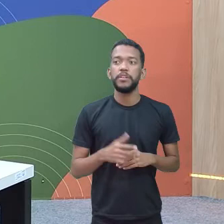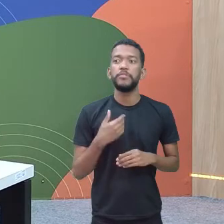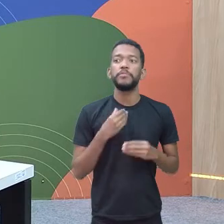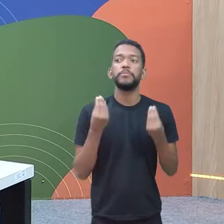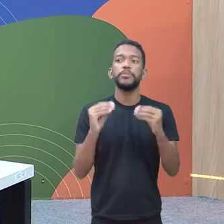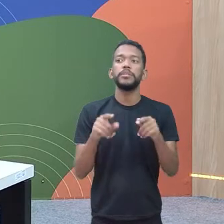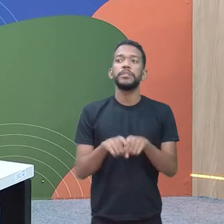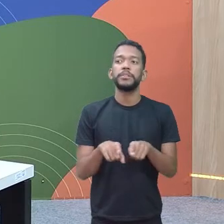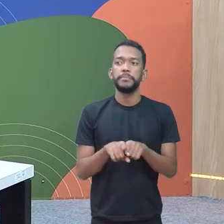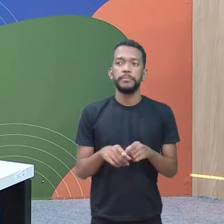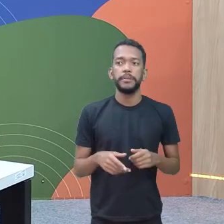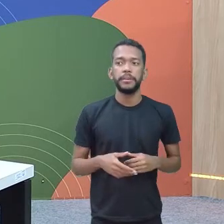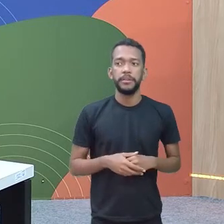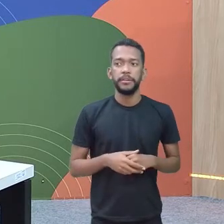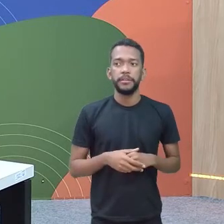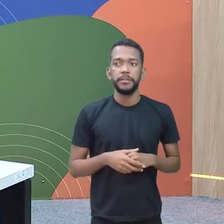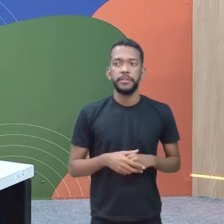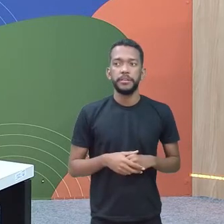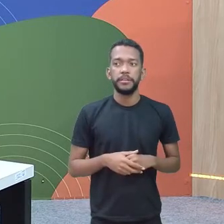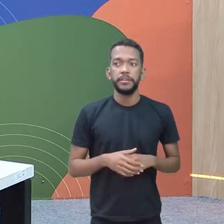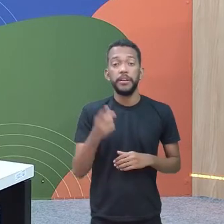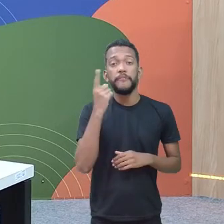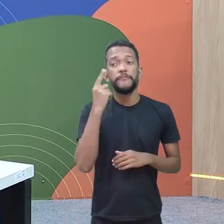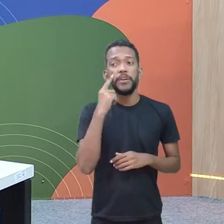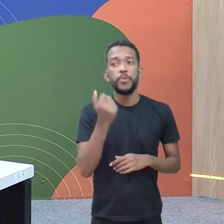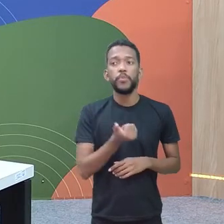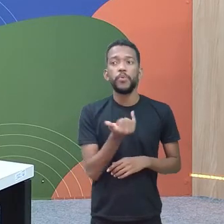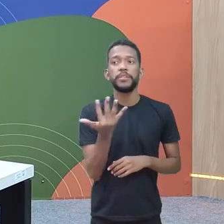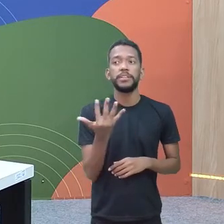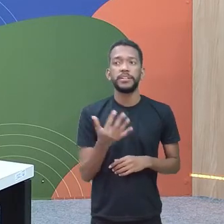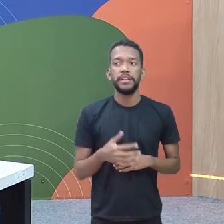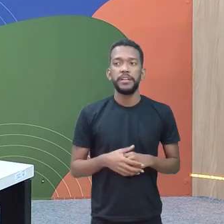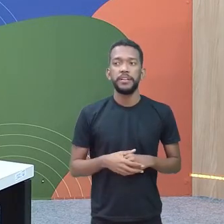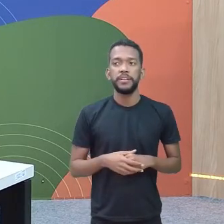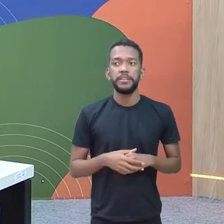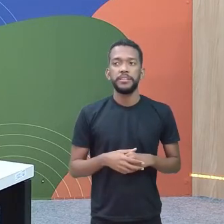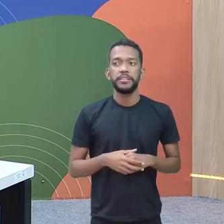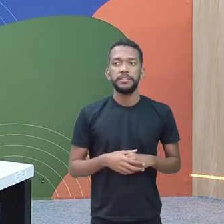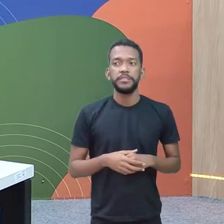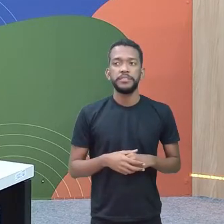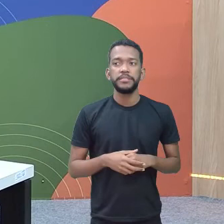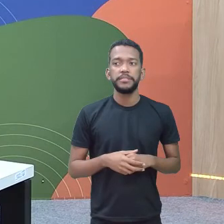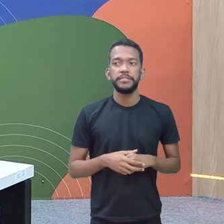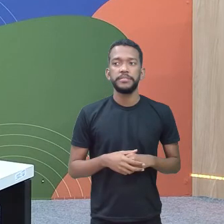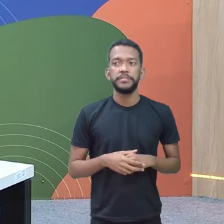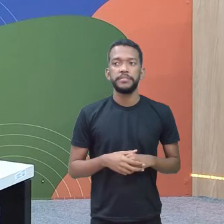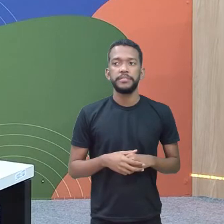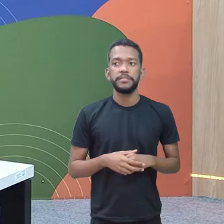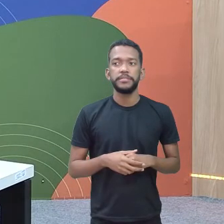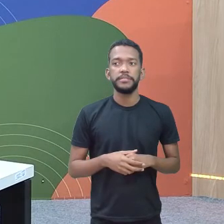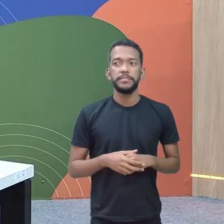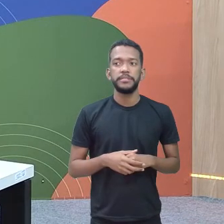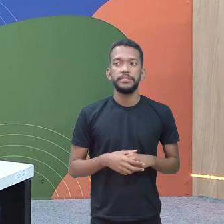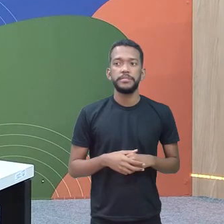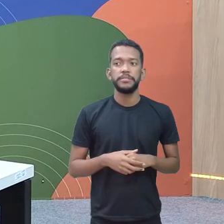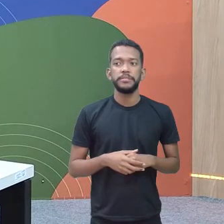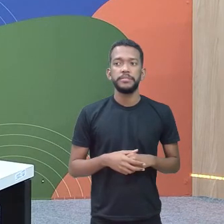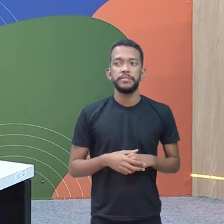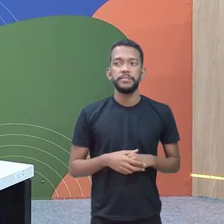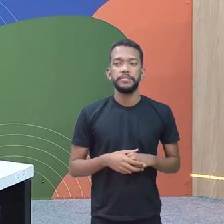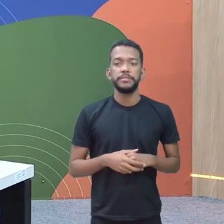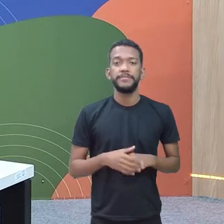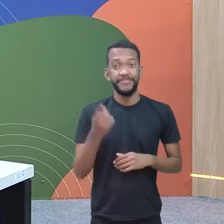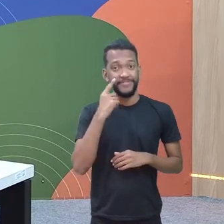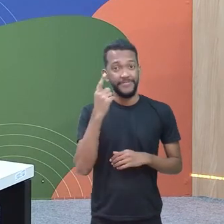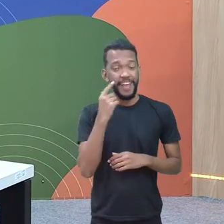em outro becker, porque eu preciso ver a quantidade. Certo, pessoal? Não vou colocar para a gente poder